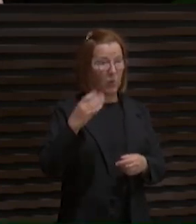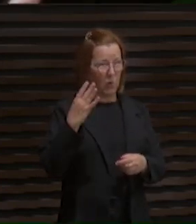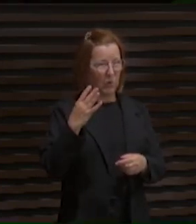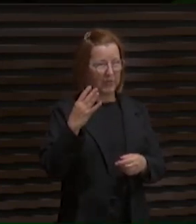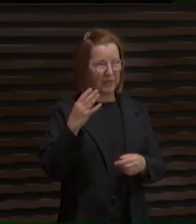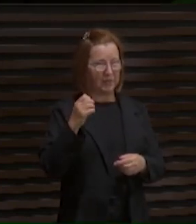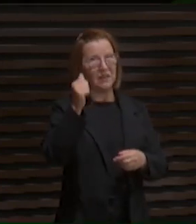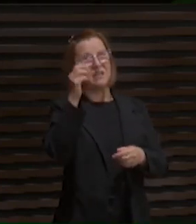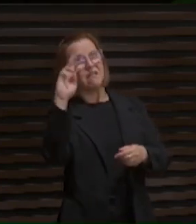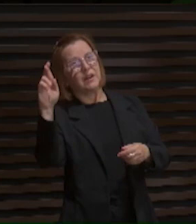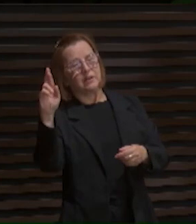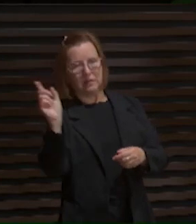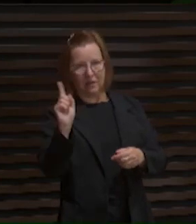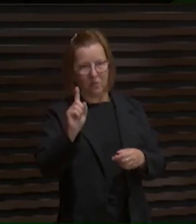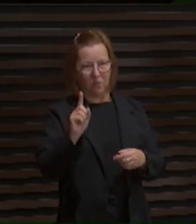nosso corpo.